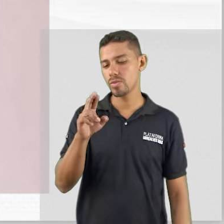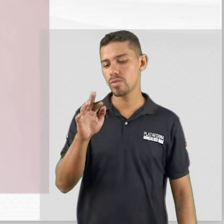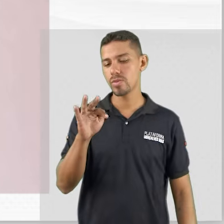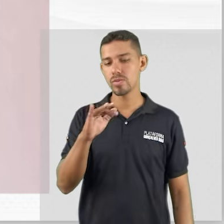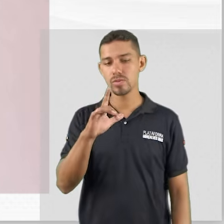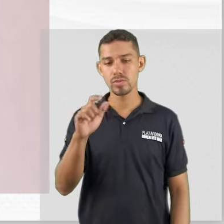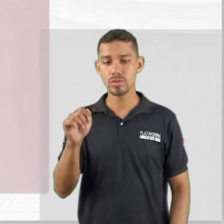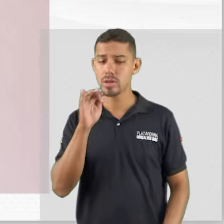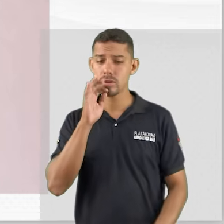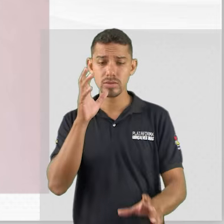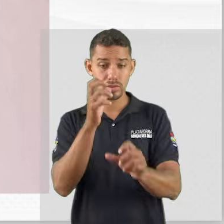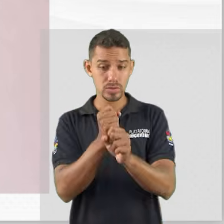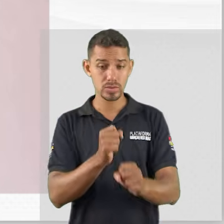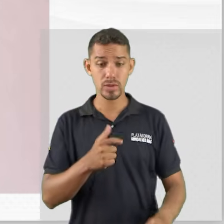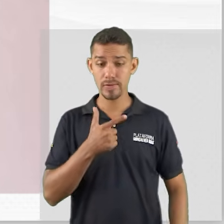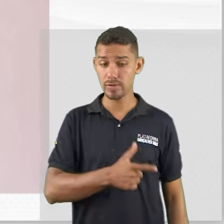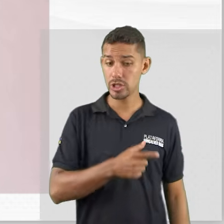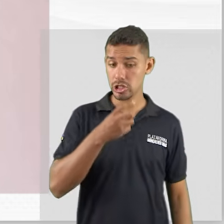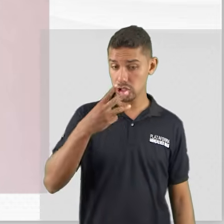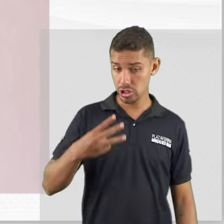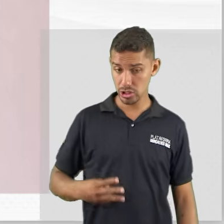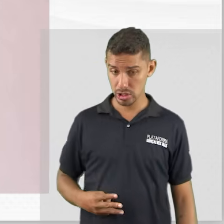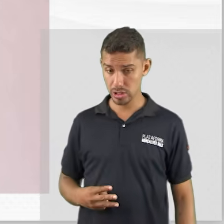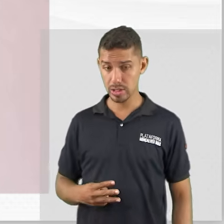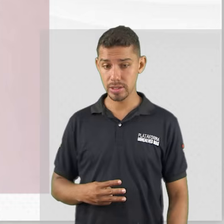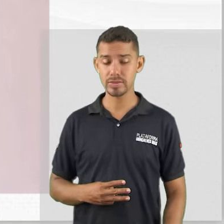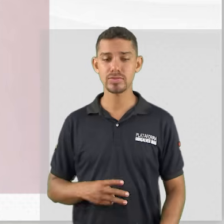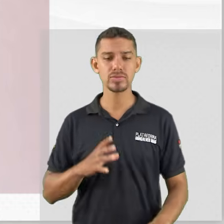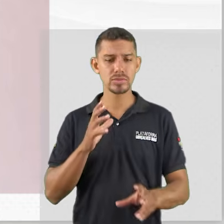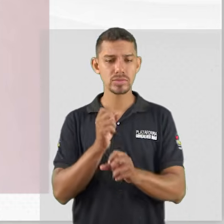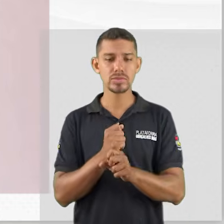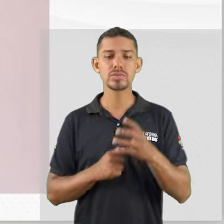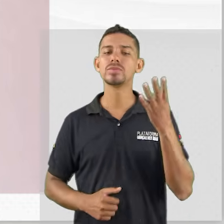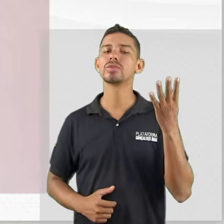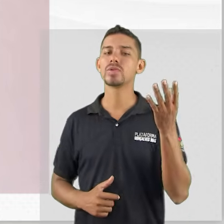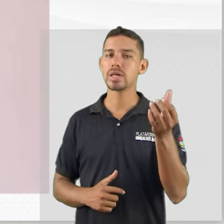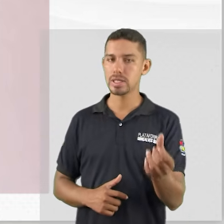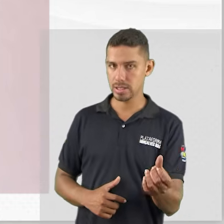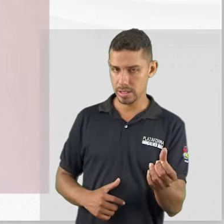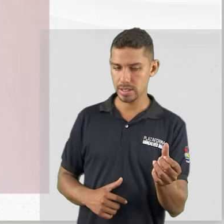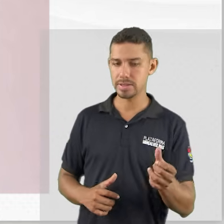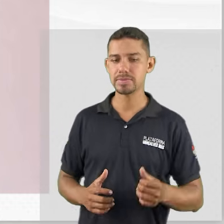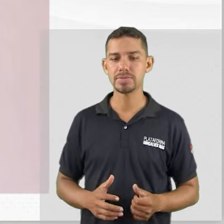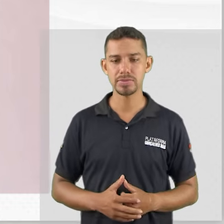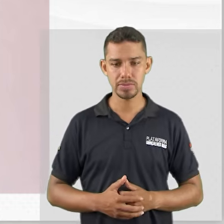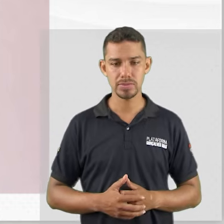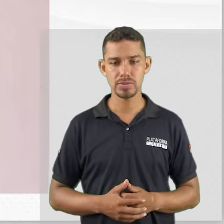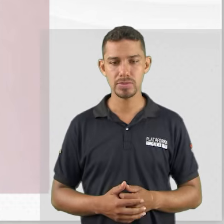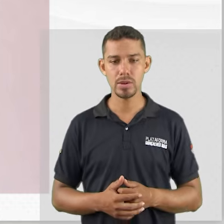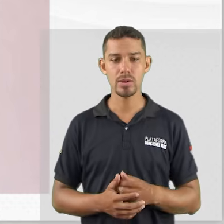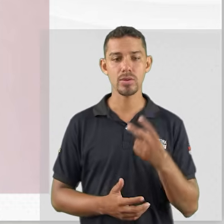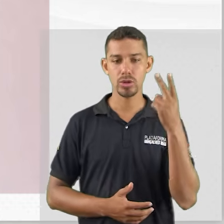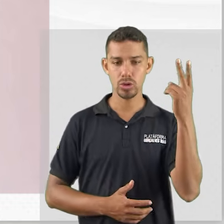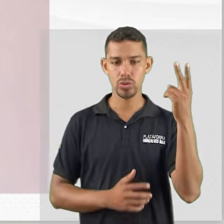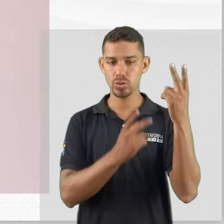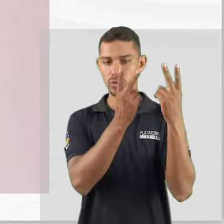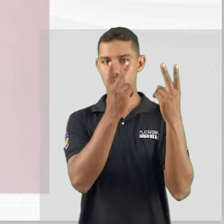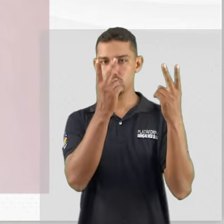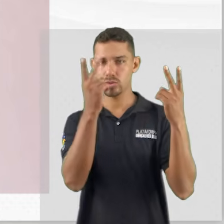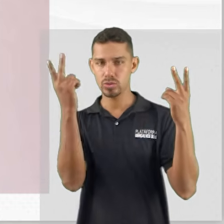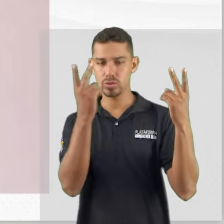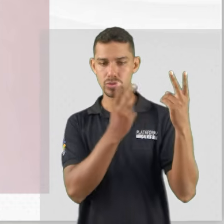tem aí 23 pares de cromossomos, tá? Totalizando 46 cromossomos, já que eles estão em pares, então a gente duplica,